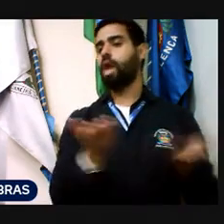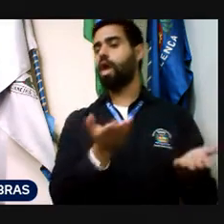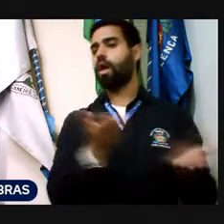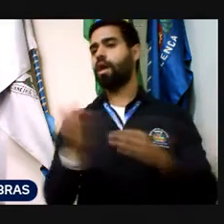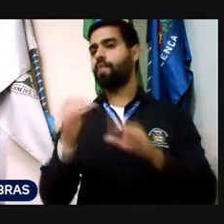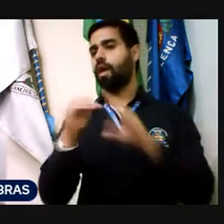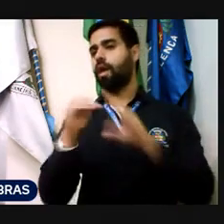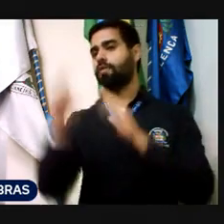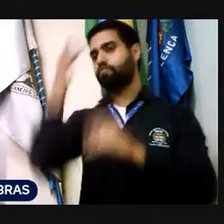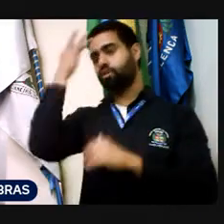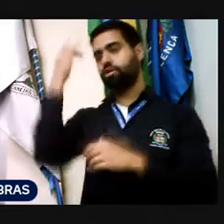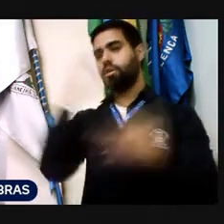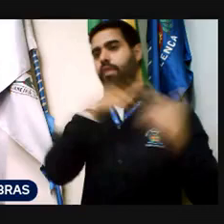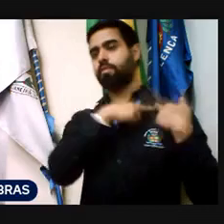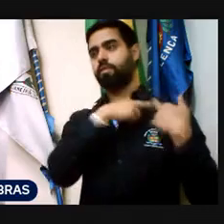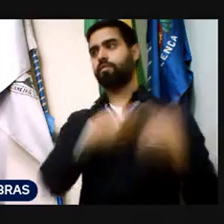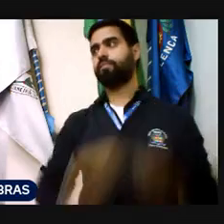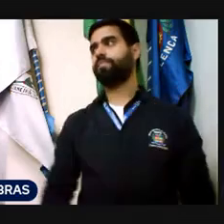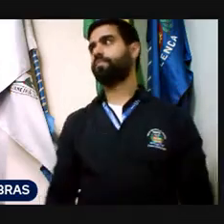serão encaminhadas.